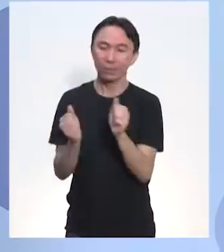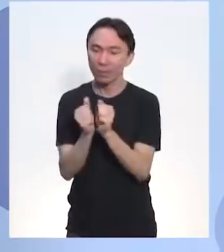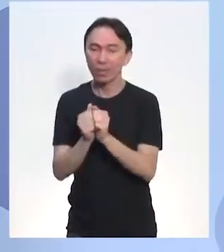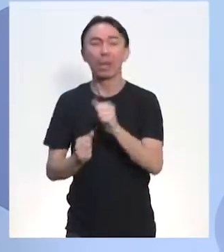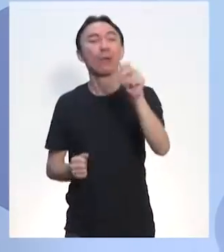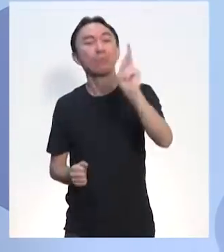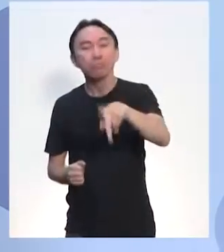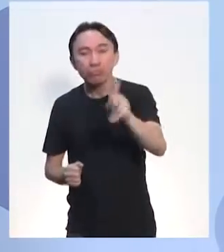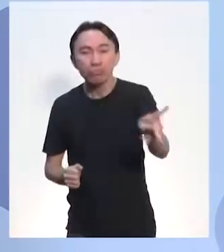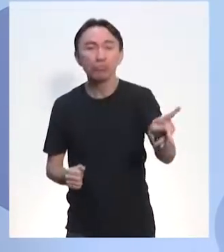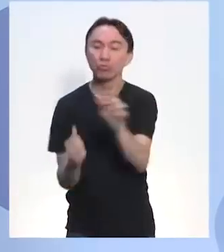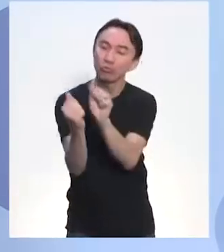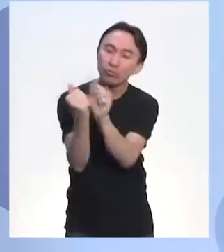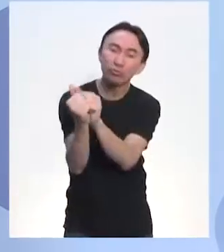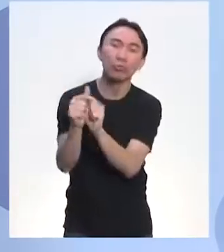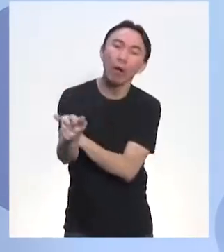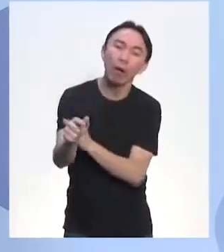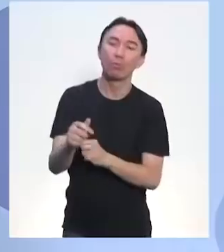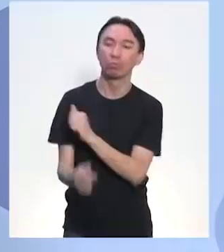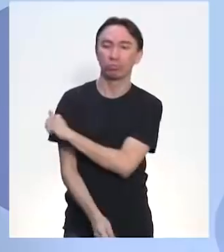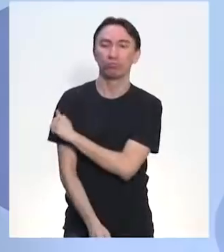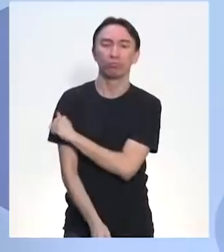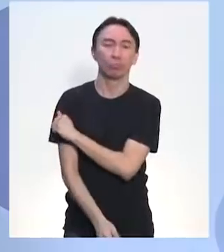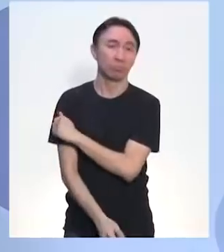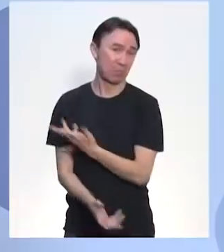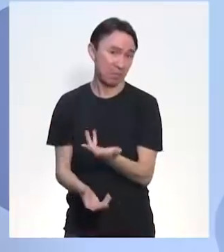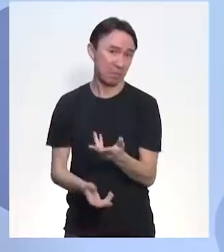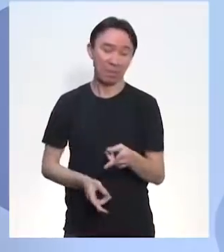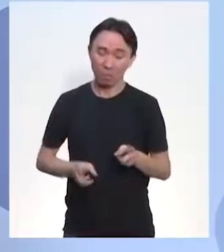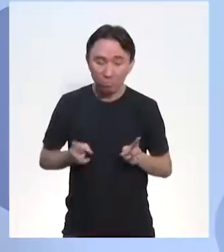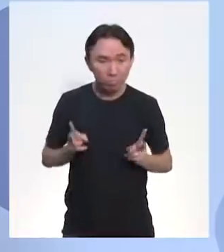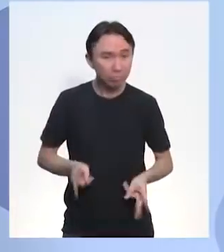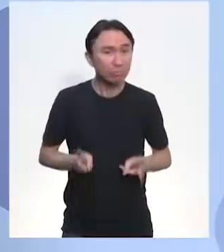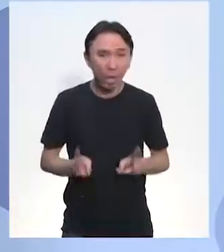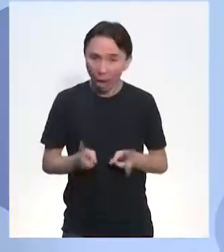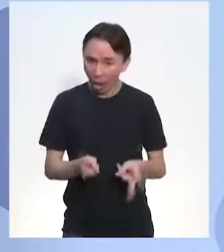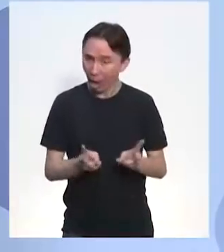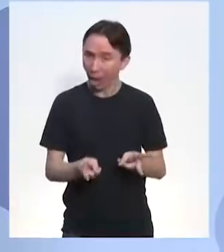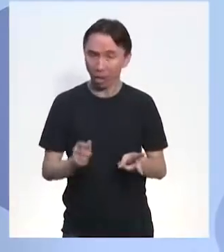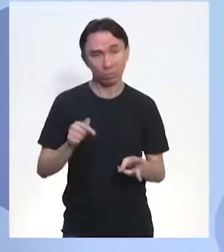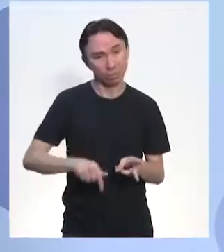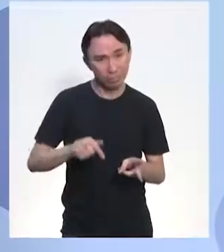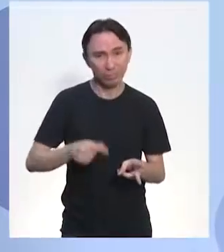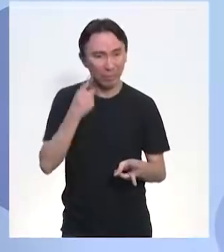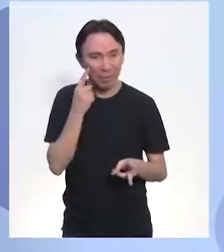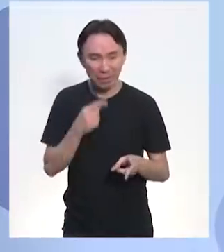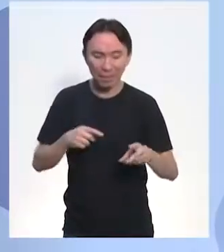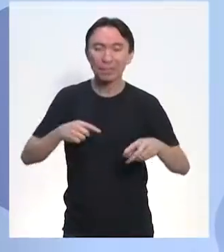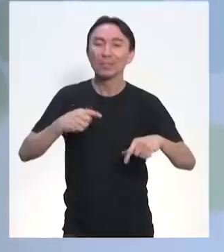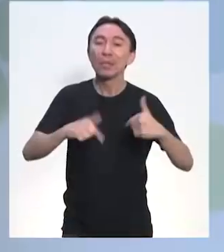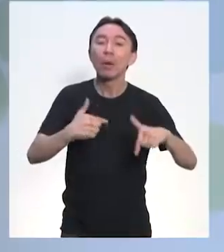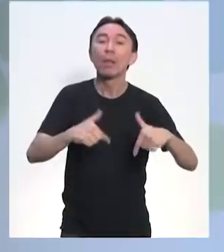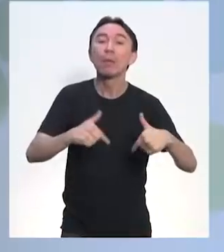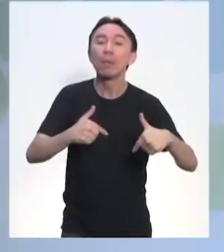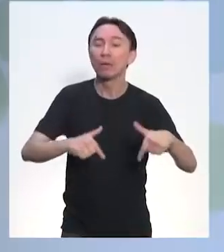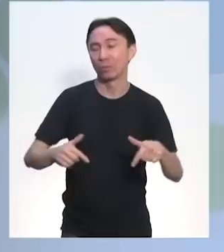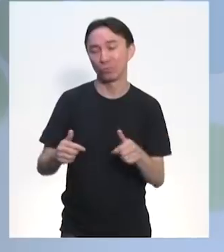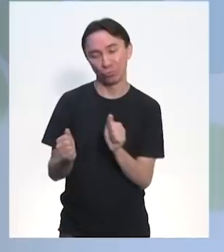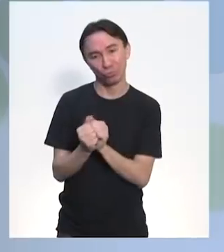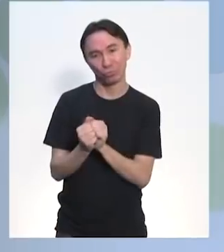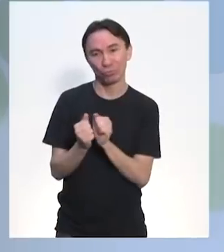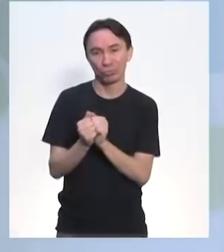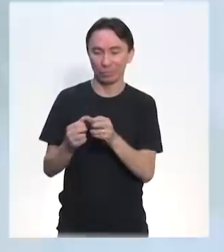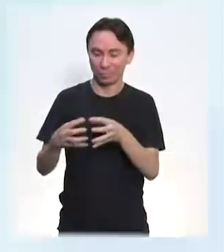os alunos. Então, a ideia é só continuar esse processo de um trabalho em equipe, independente da distância. Isso mesmo. E aí no